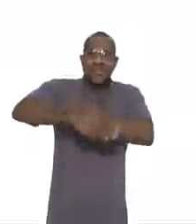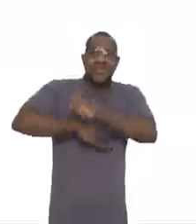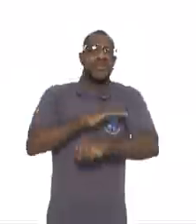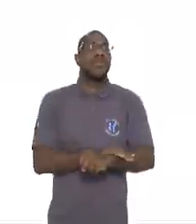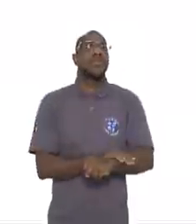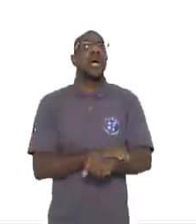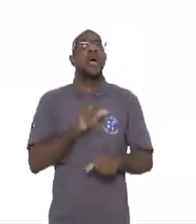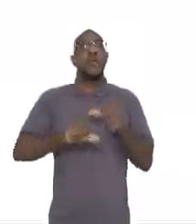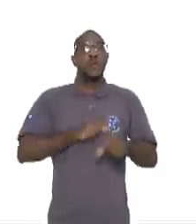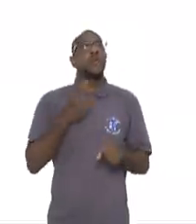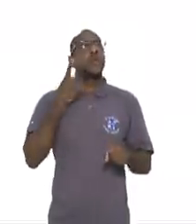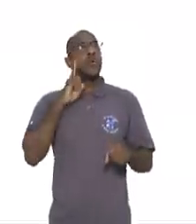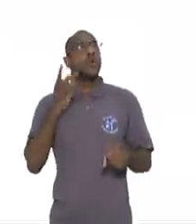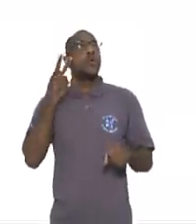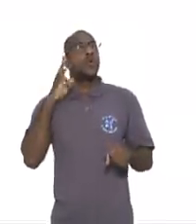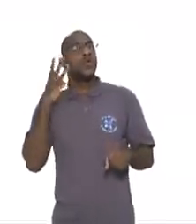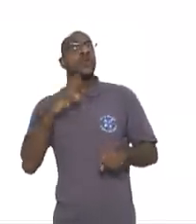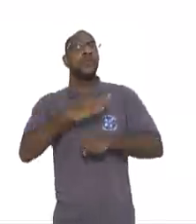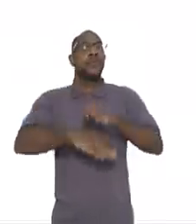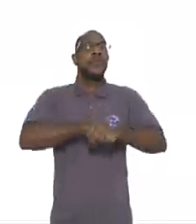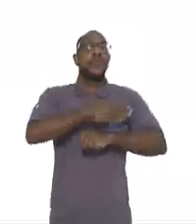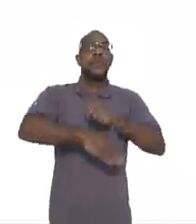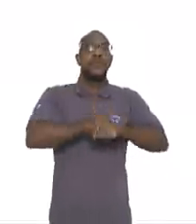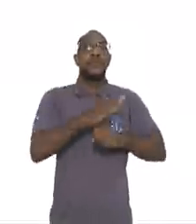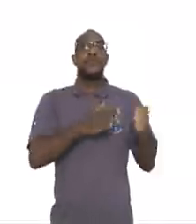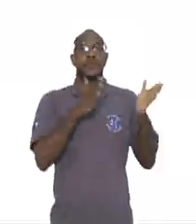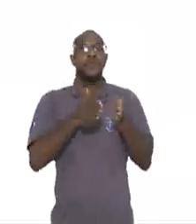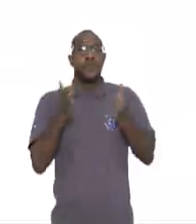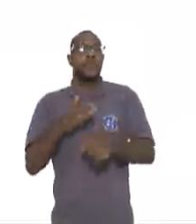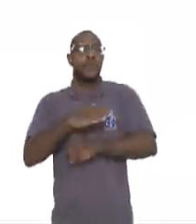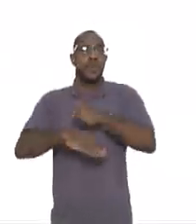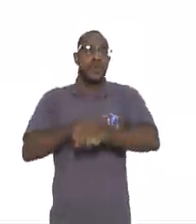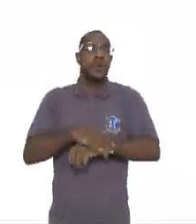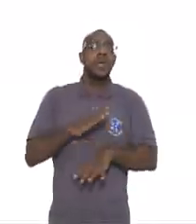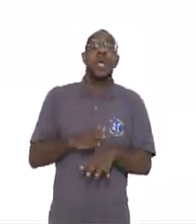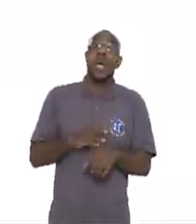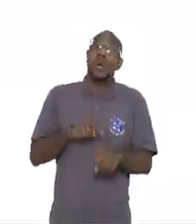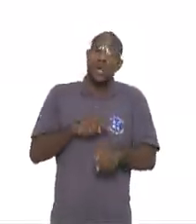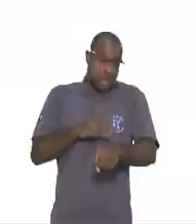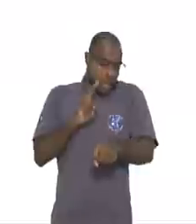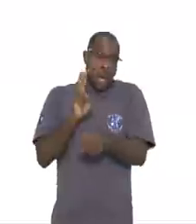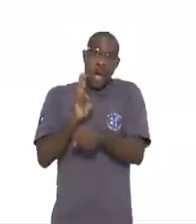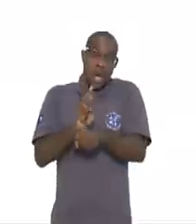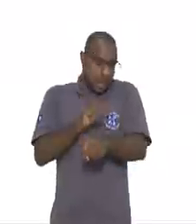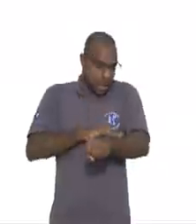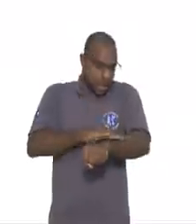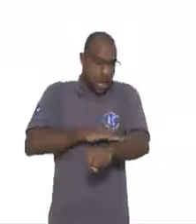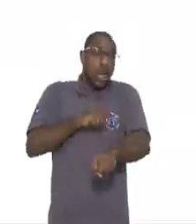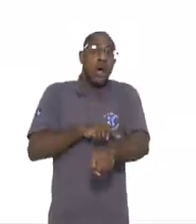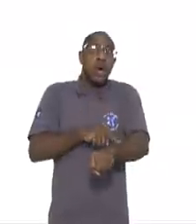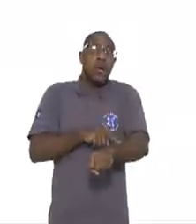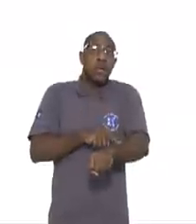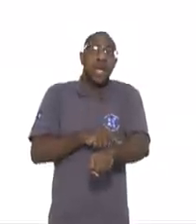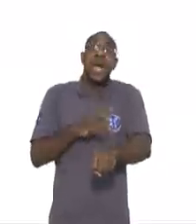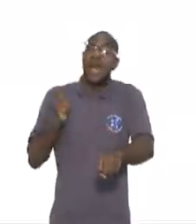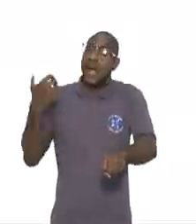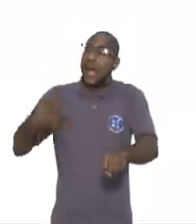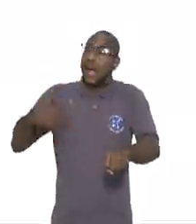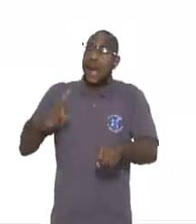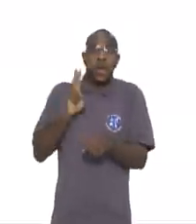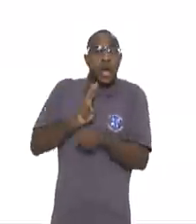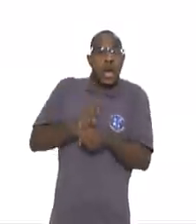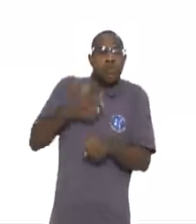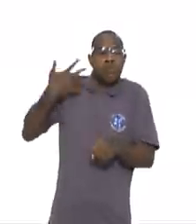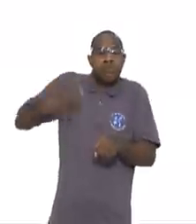conforme a gravidade da ferida. O tratamento tradicional é relativamente caro, justamente por conta da quantidade de material utilizado e